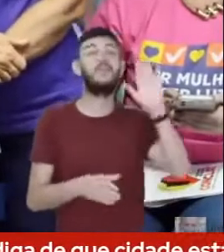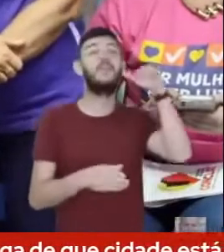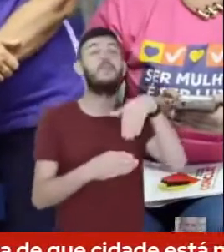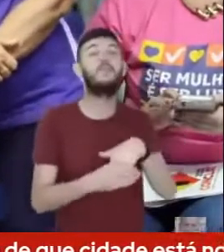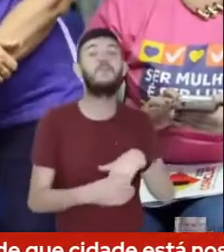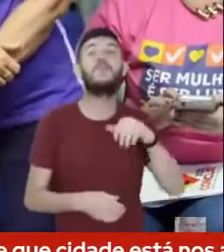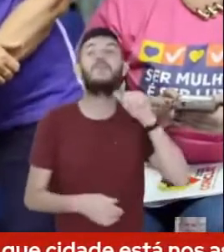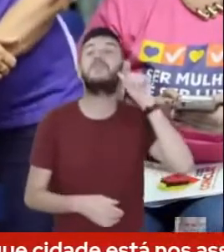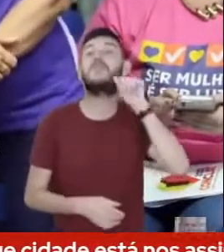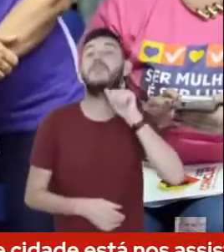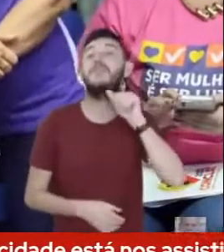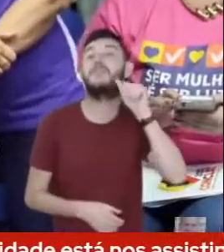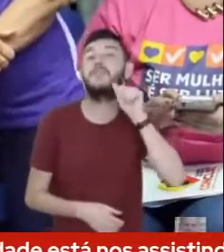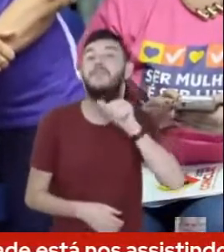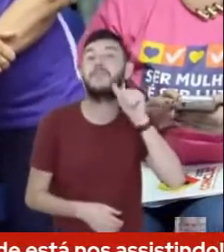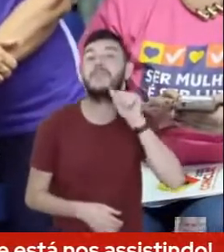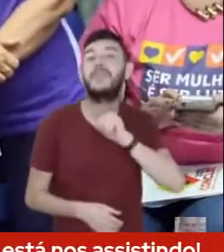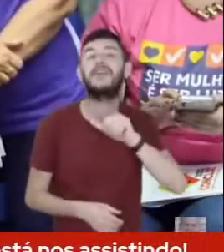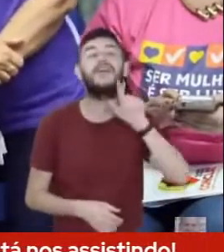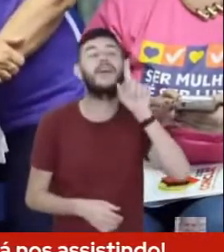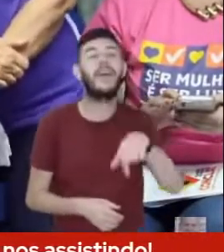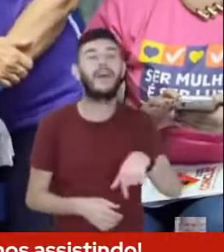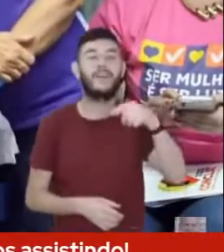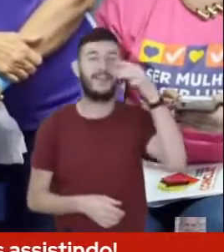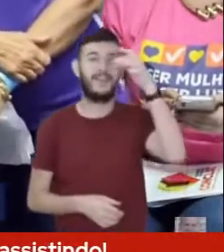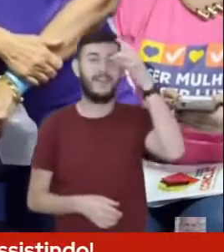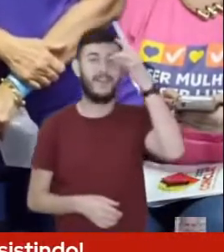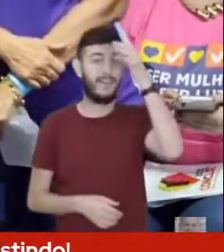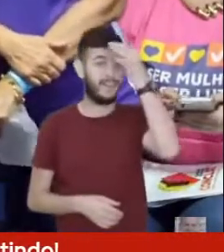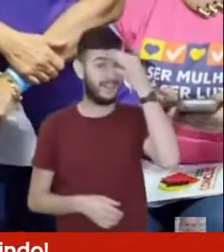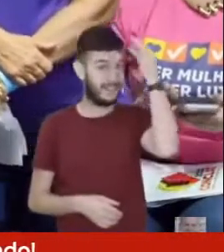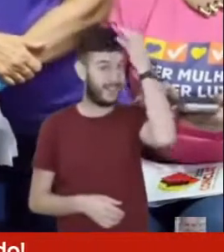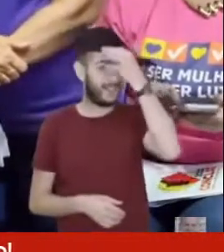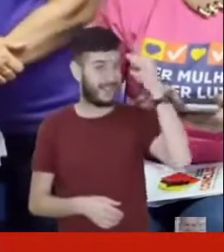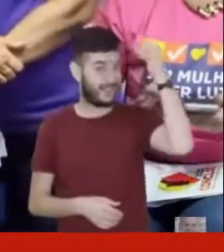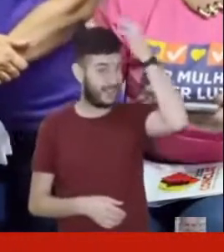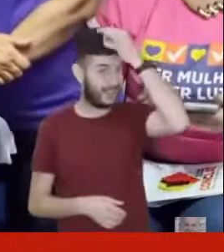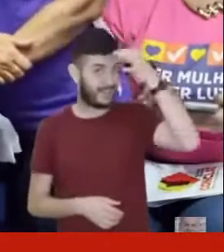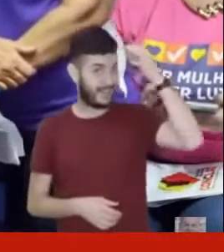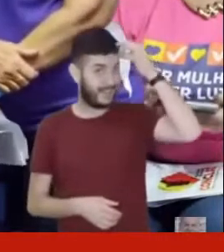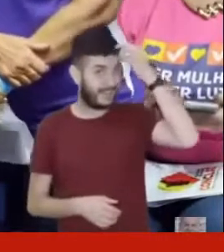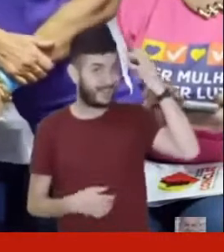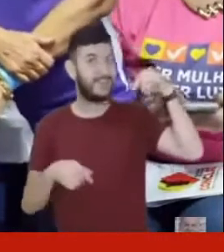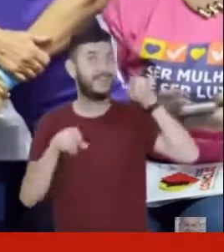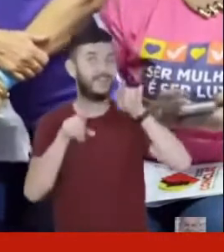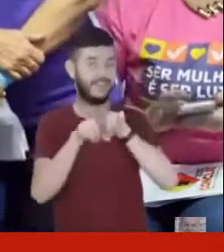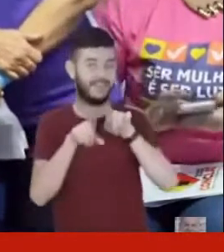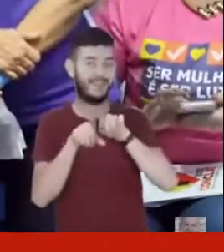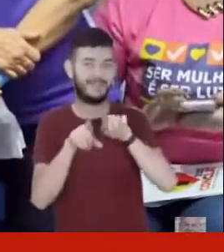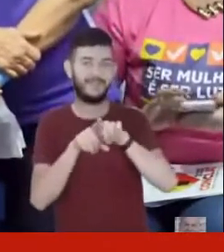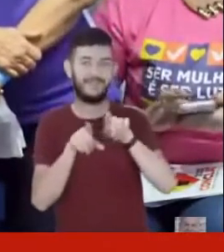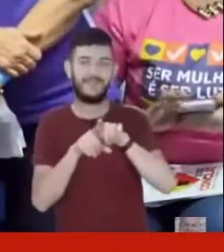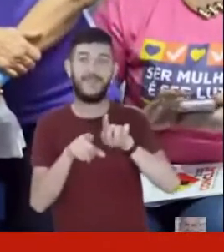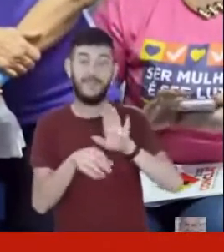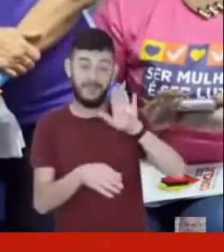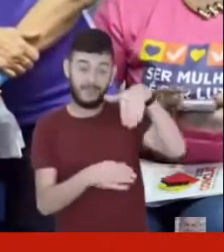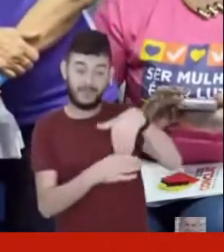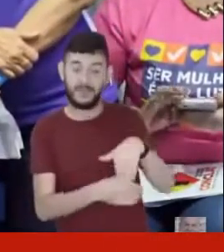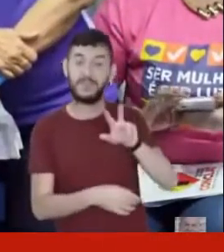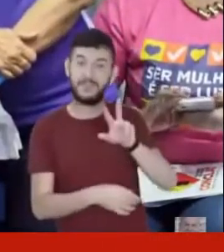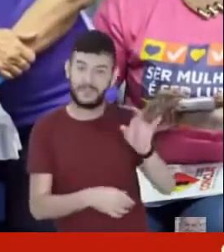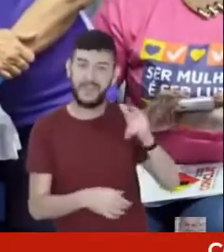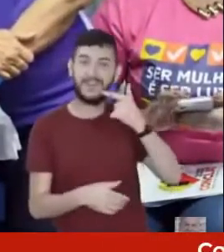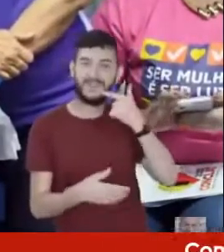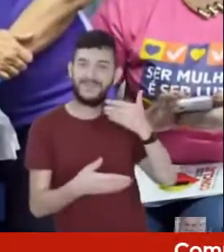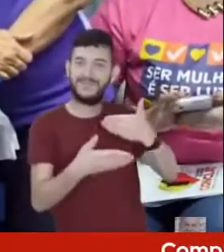voto sagrado. E o voto da mulher vai estar nas urnas logo, logo. Regina, nossa secretária da